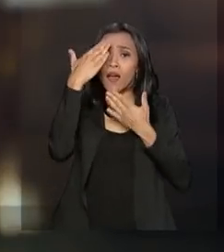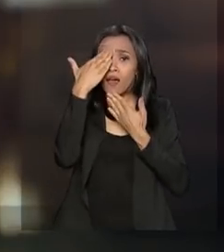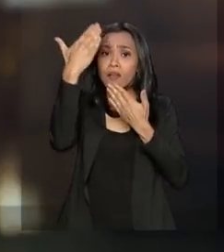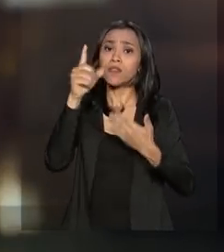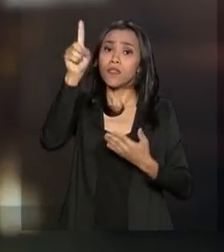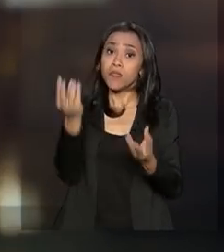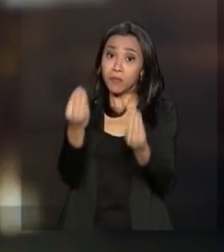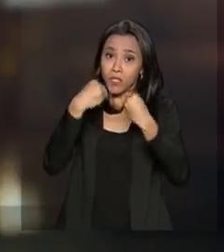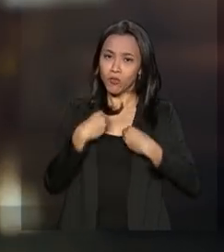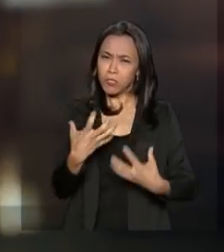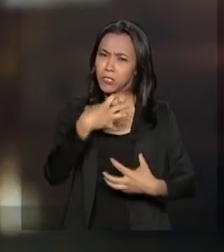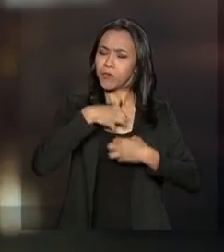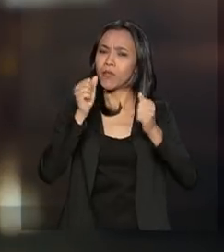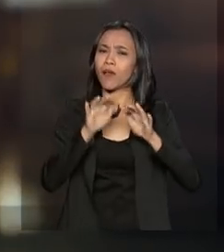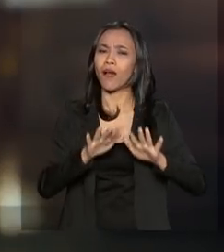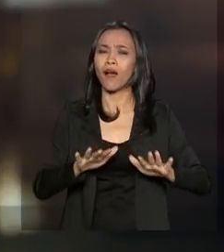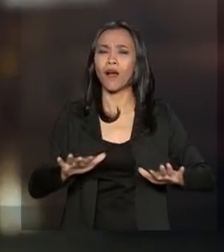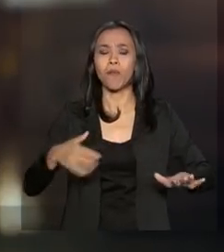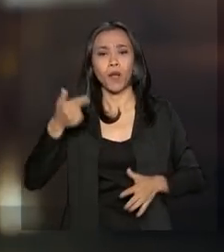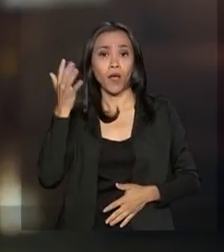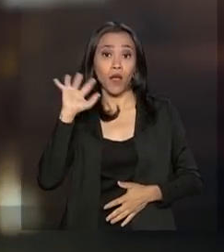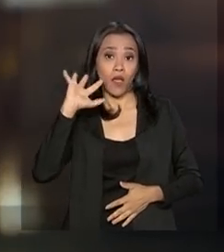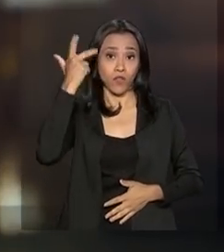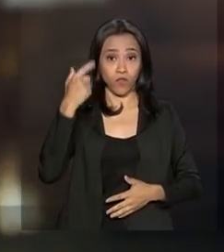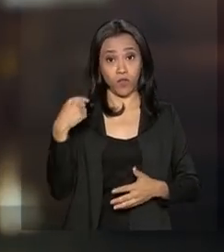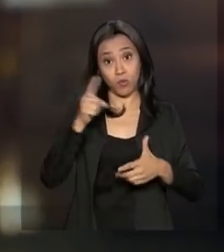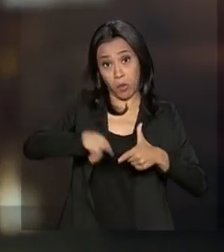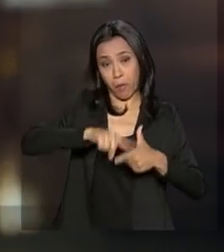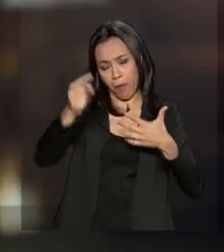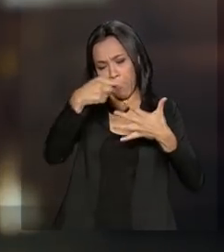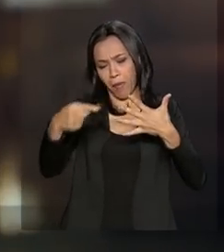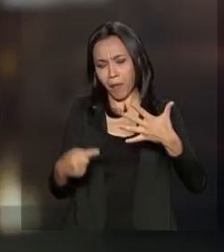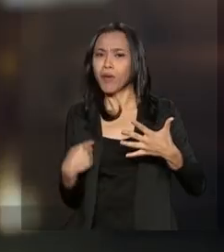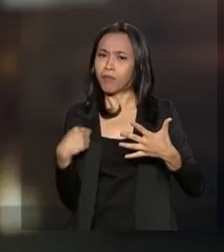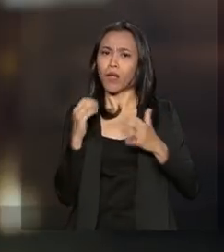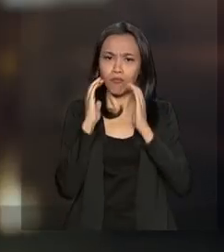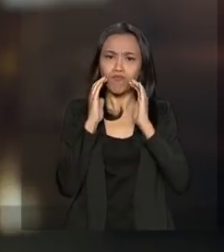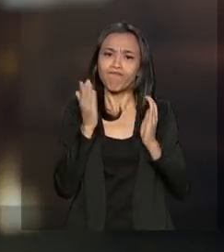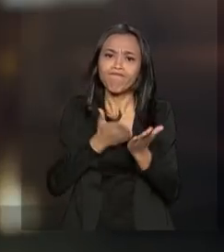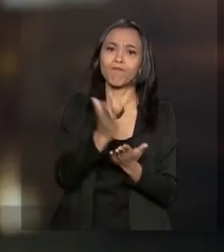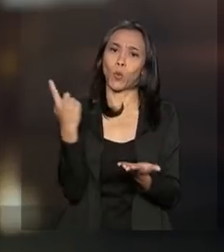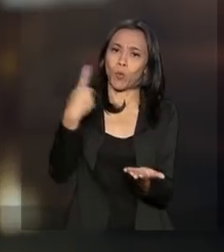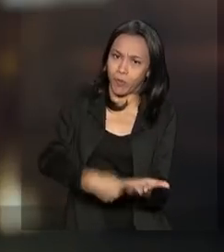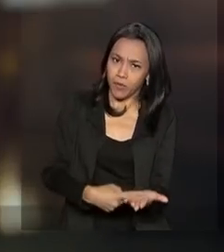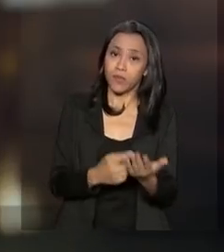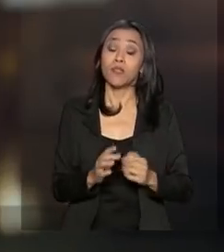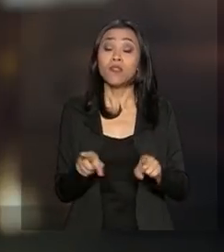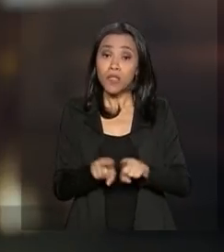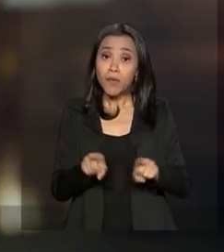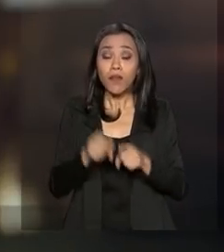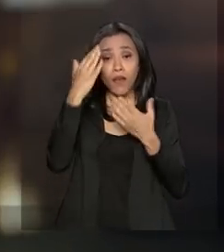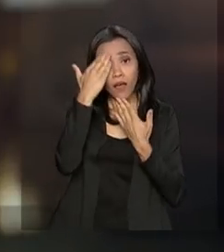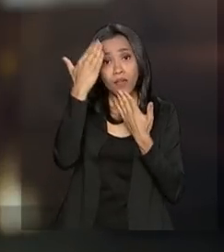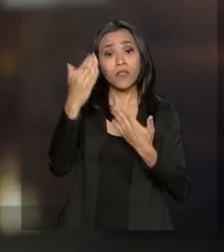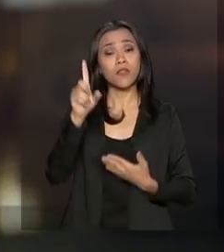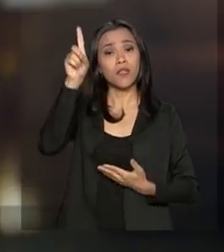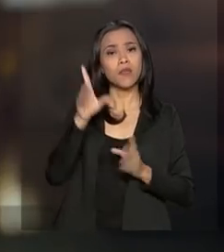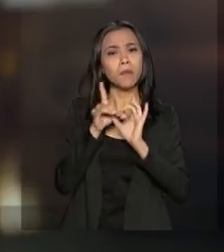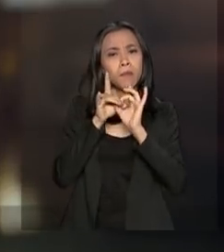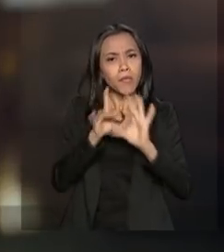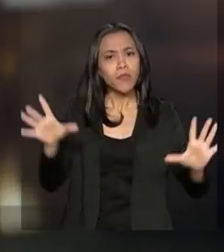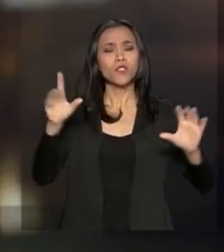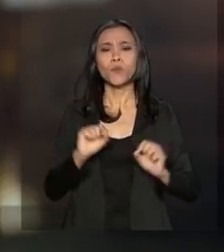dado serenidade para cumprir a missão que me foi designada. Agradecer por ele ter me permitido fazer